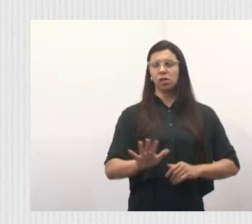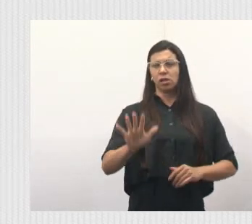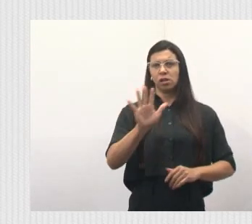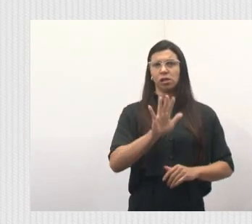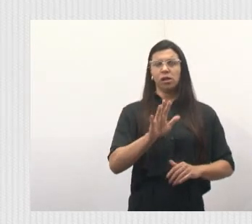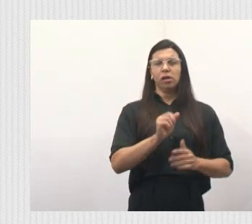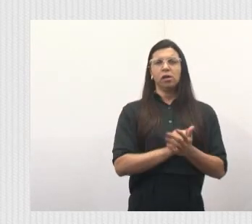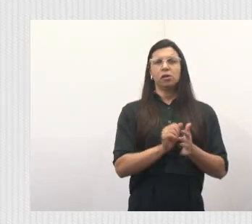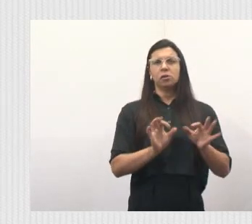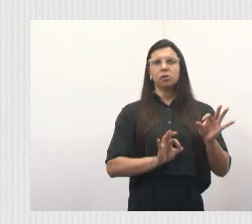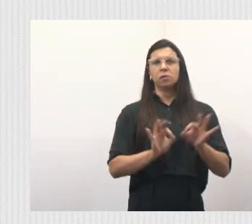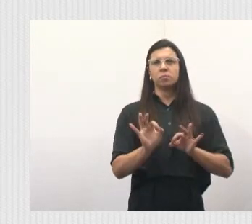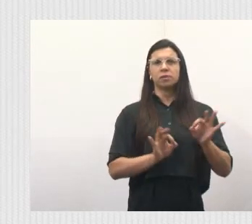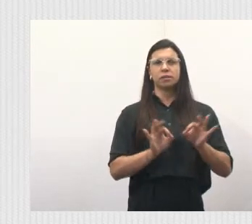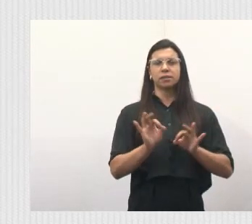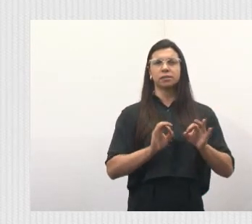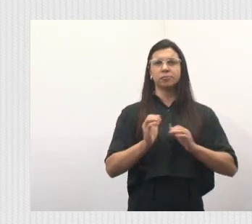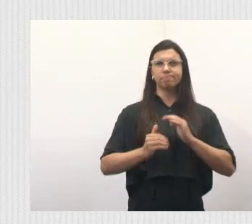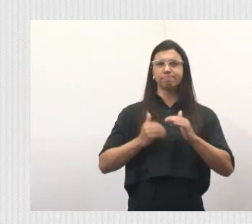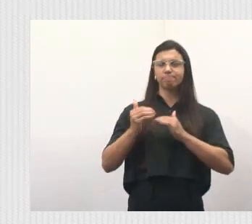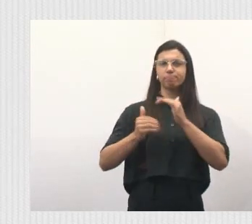Plano de Desenvolvimento